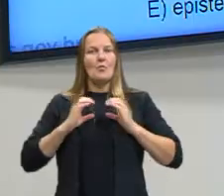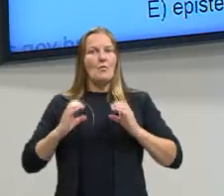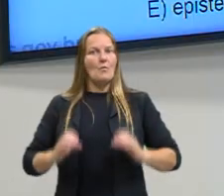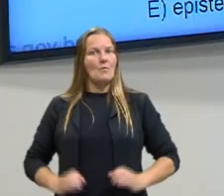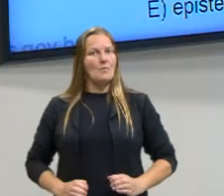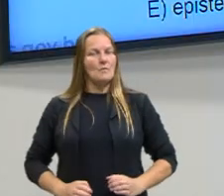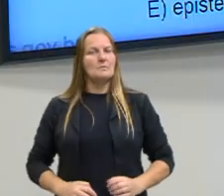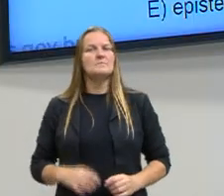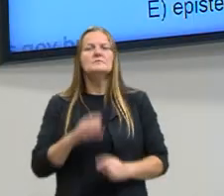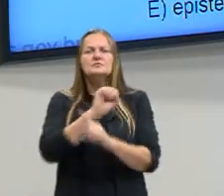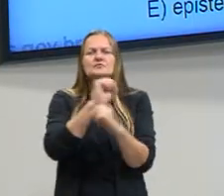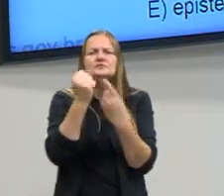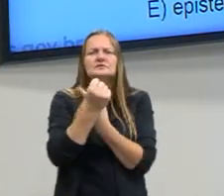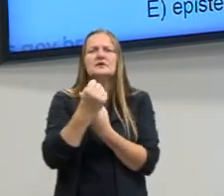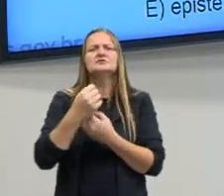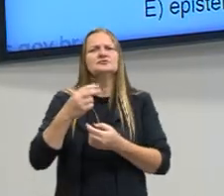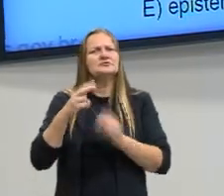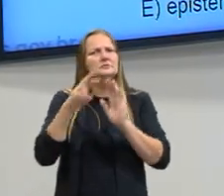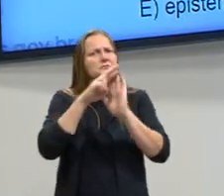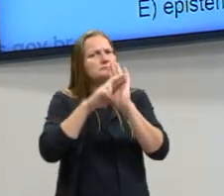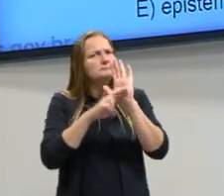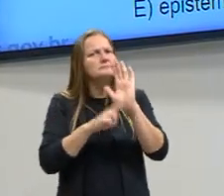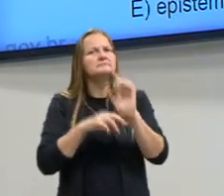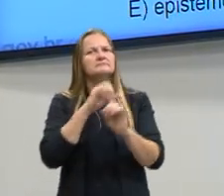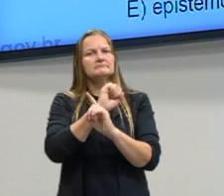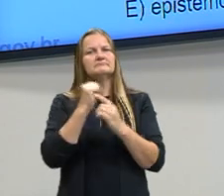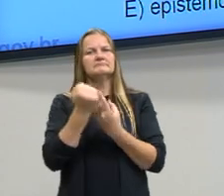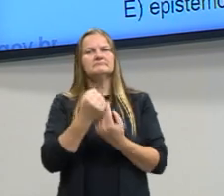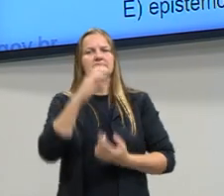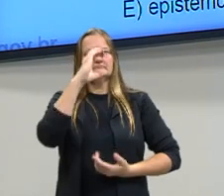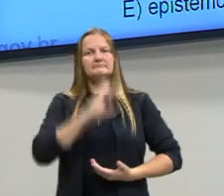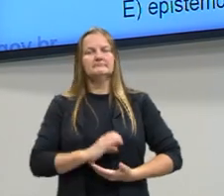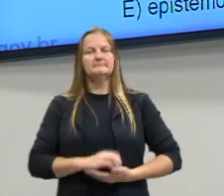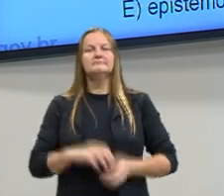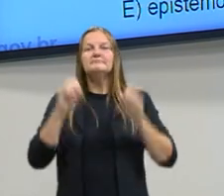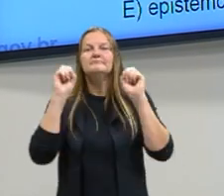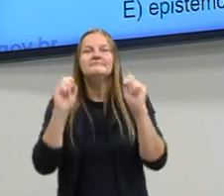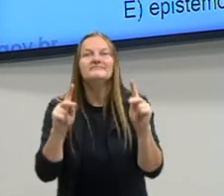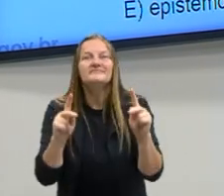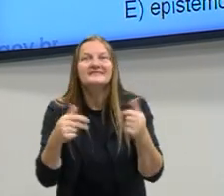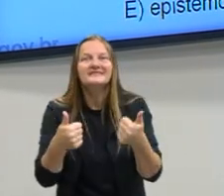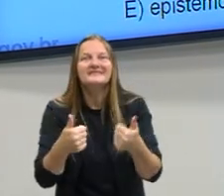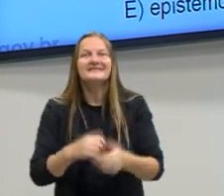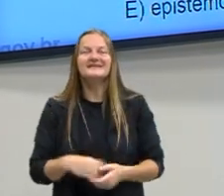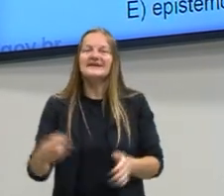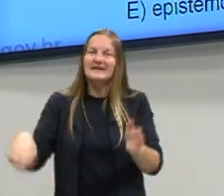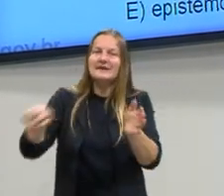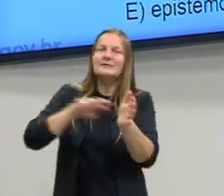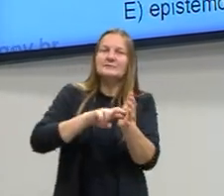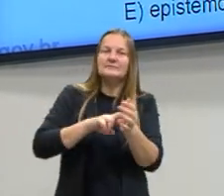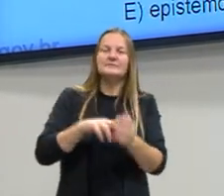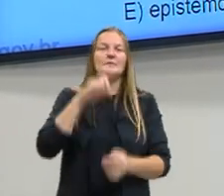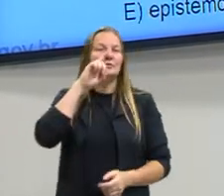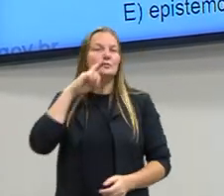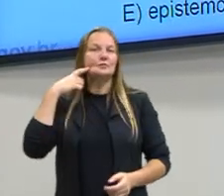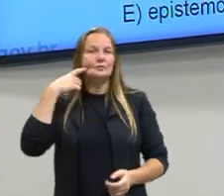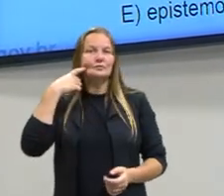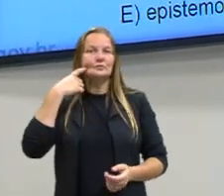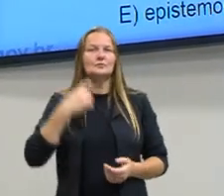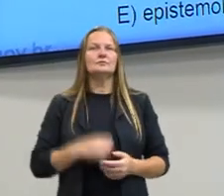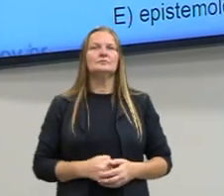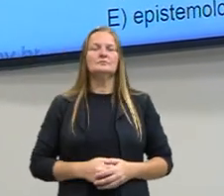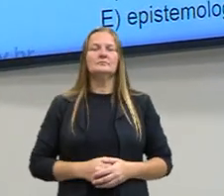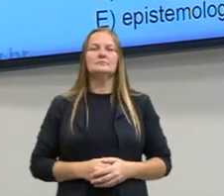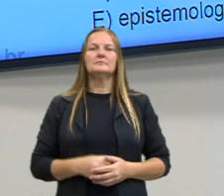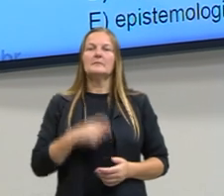comportamentos que a sociedade cobra dos seus cidadãos o que Galera tô só Relembrando tão odor quem é